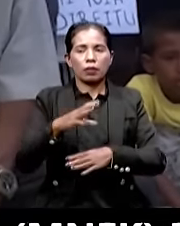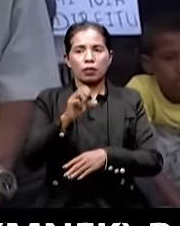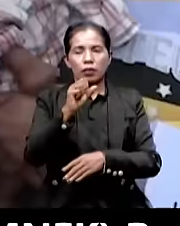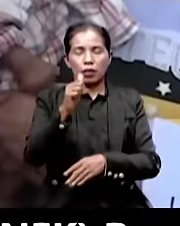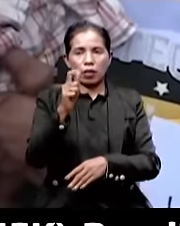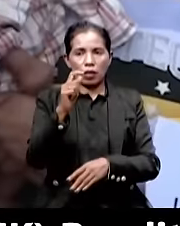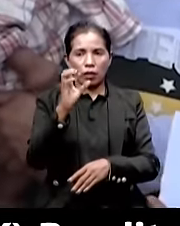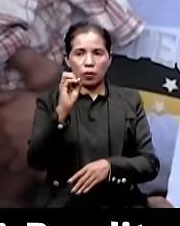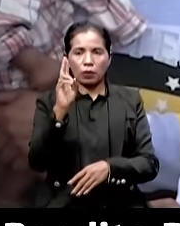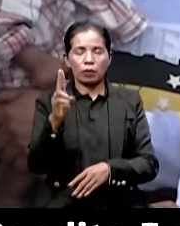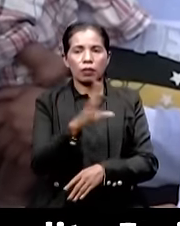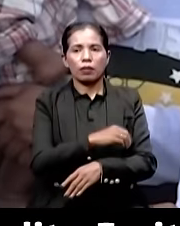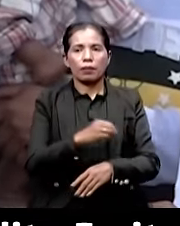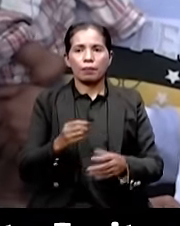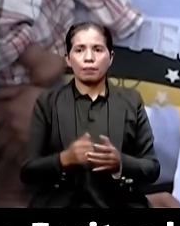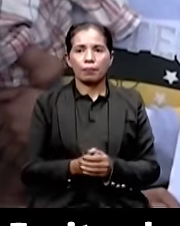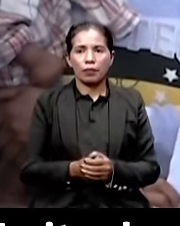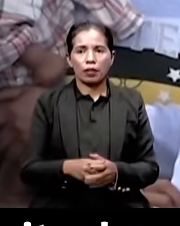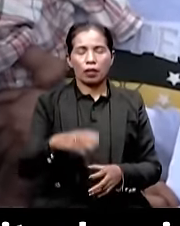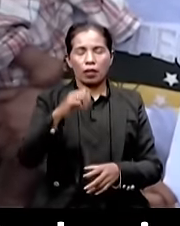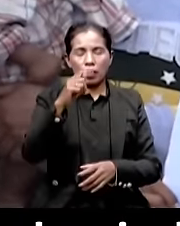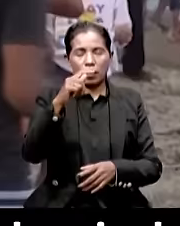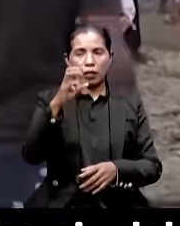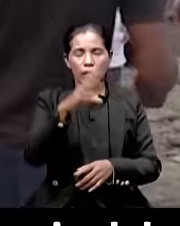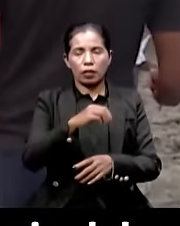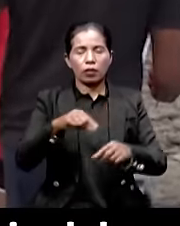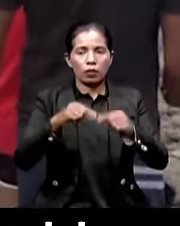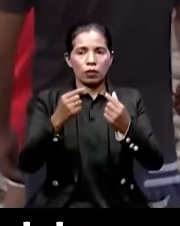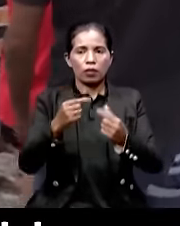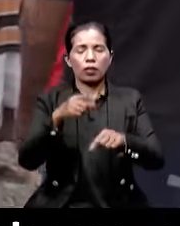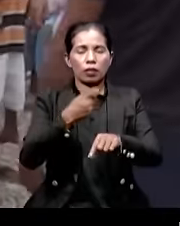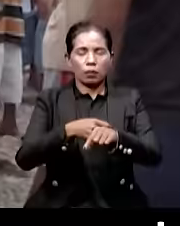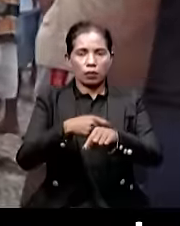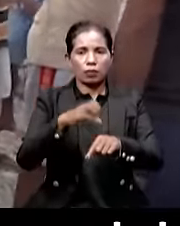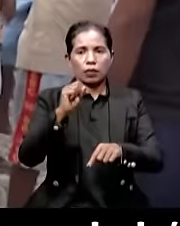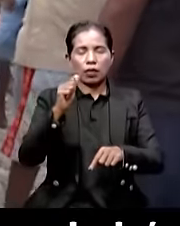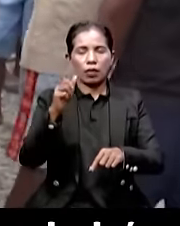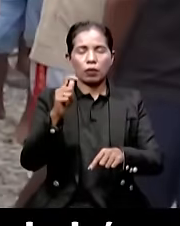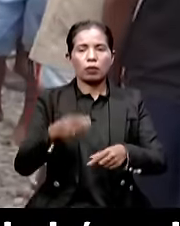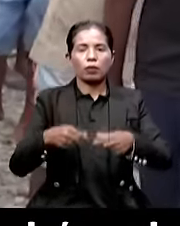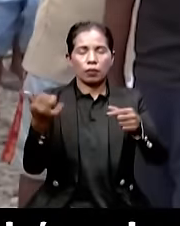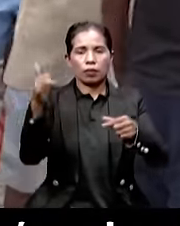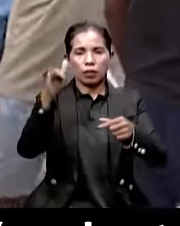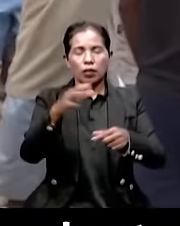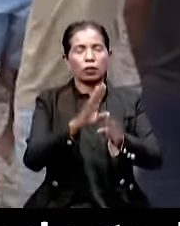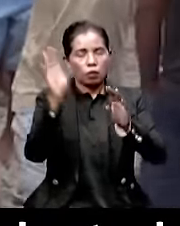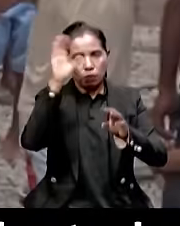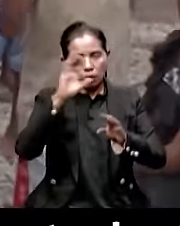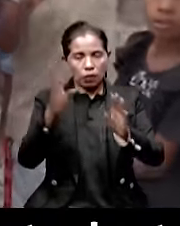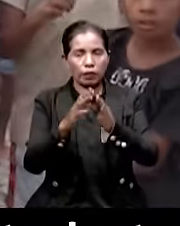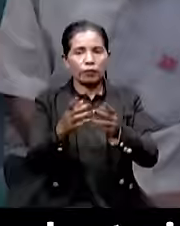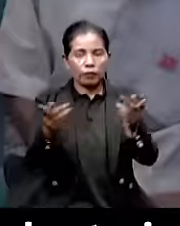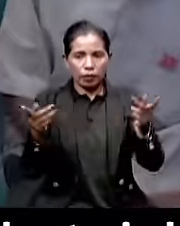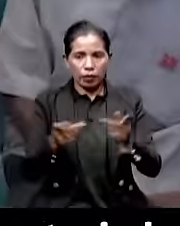ni avizu idane. Candido Maria lamenta ho tempo nebe ekipa se atou fo basira ne limitaru tebes atu buka fatin. Pulan mayo